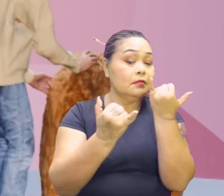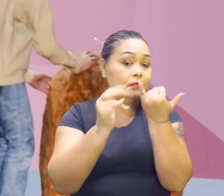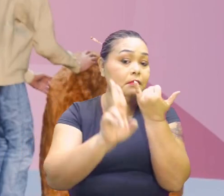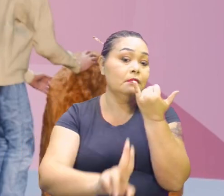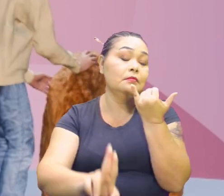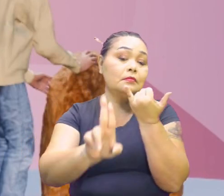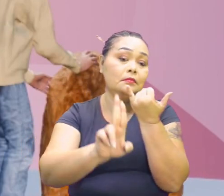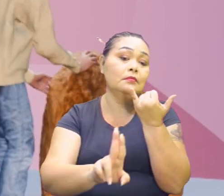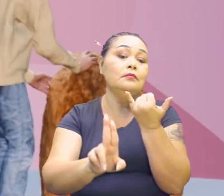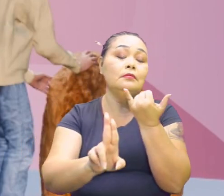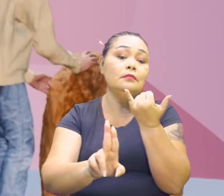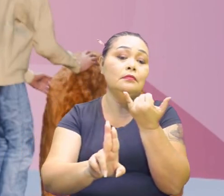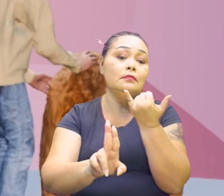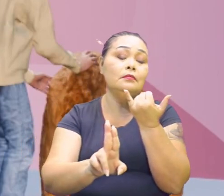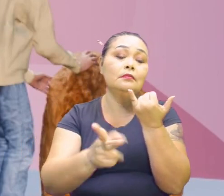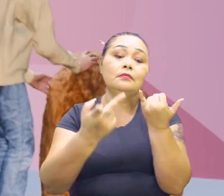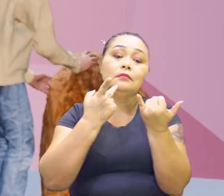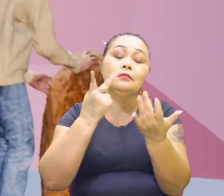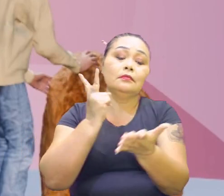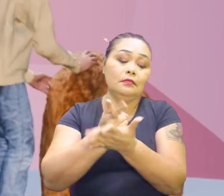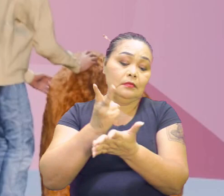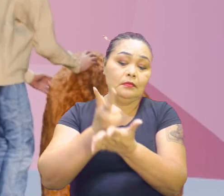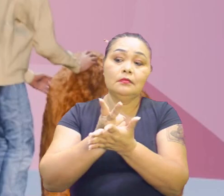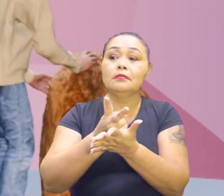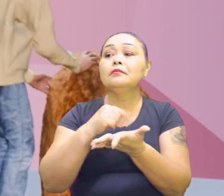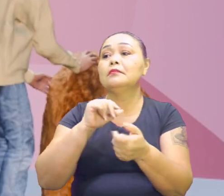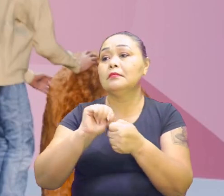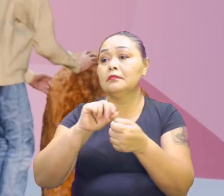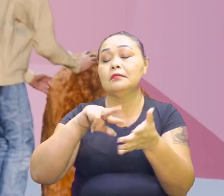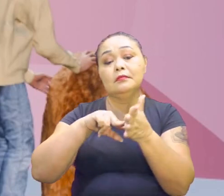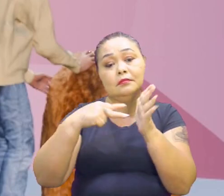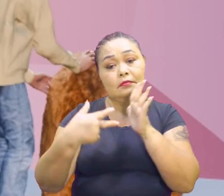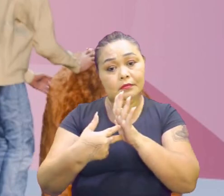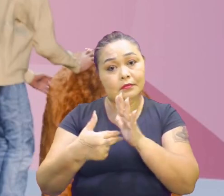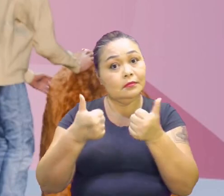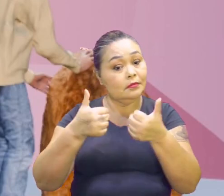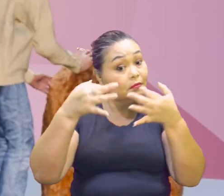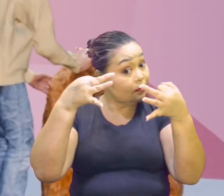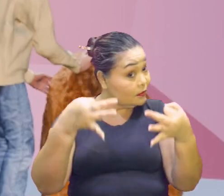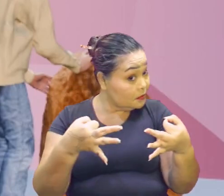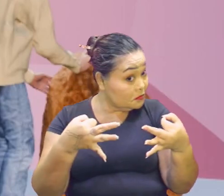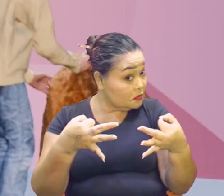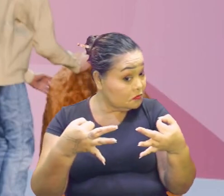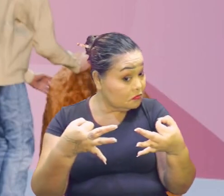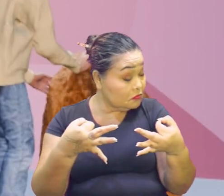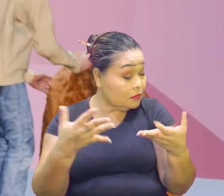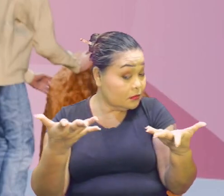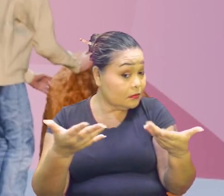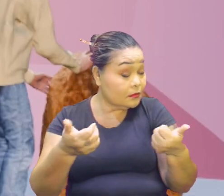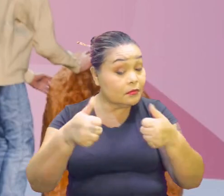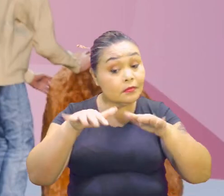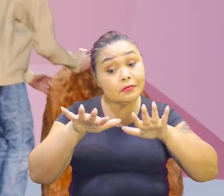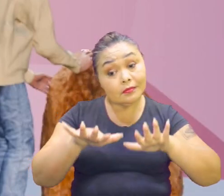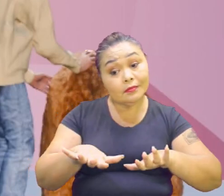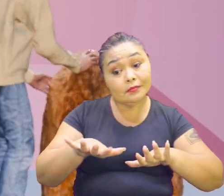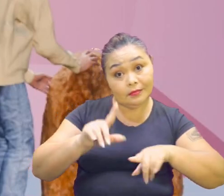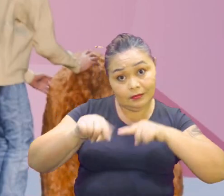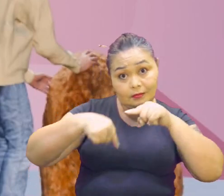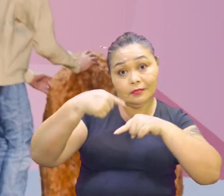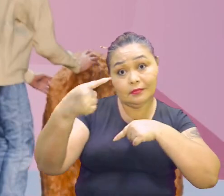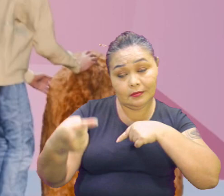Usa para dizer a mesma coisa, com o mesmo sentido. Sim. Tá certo? Então, meus queridos, nós ficamos por aqui.